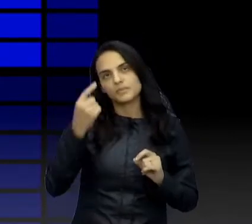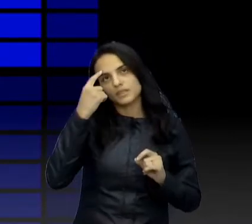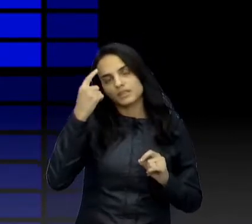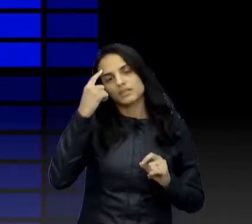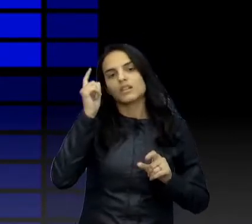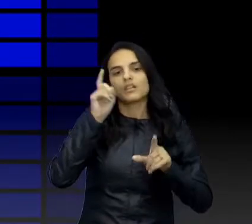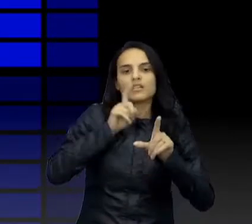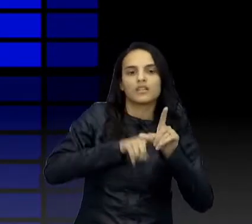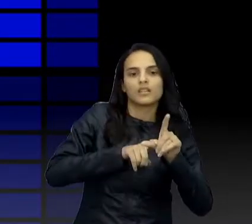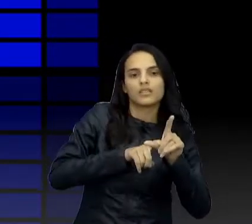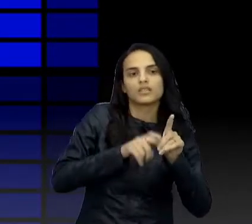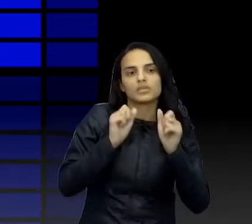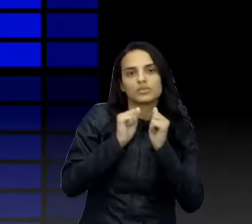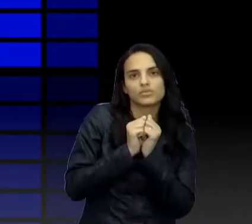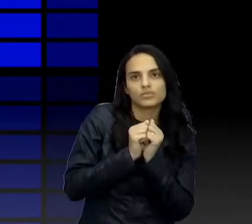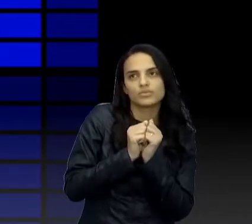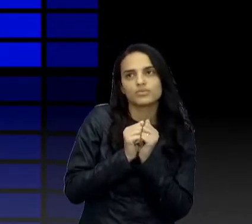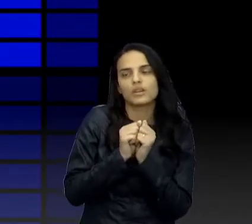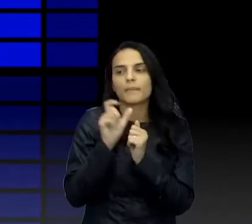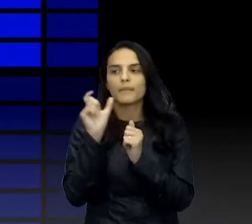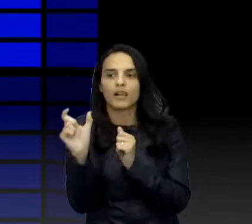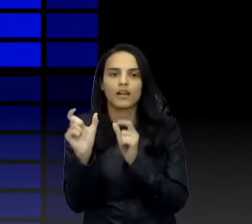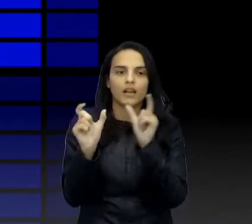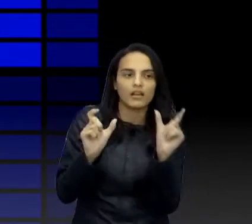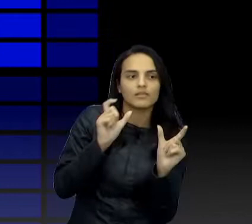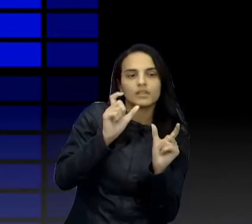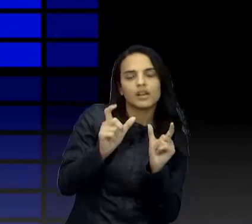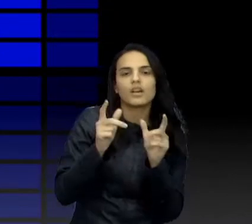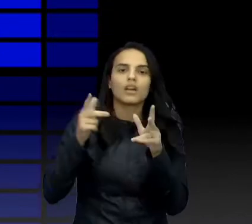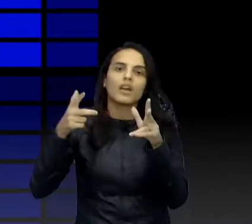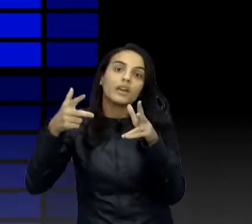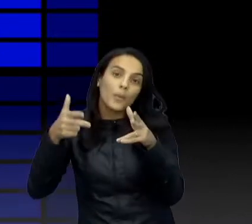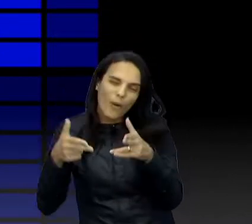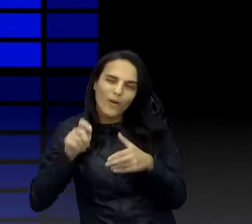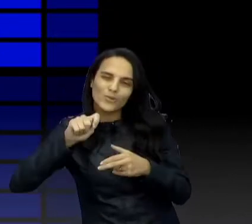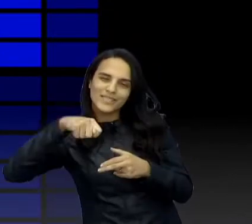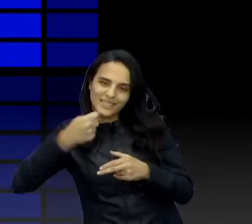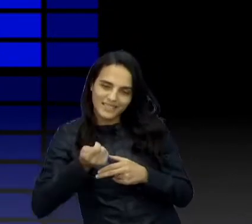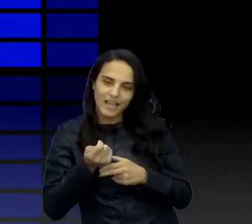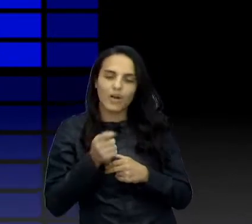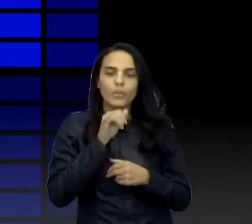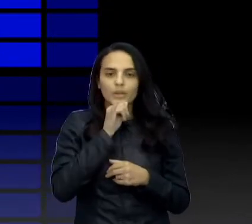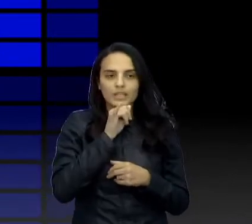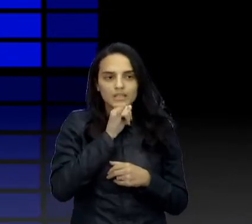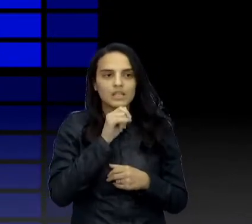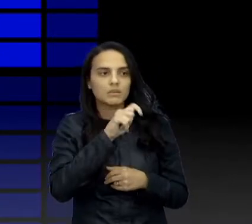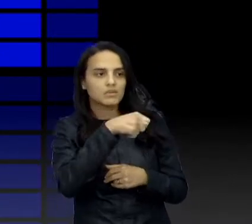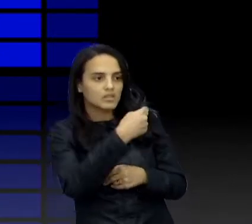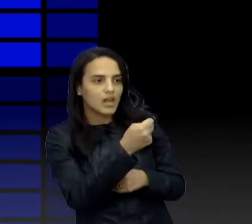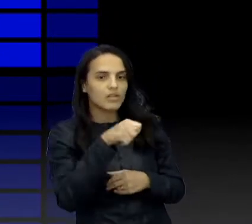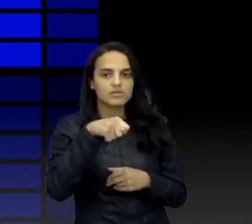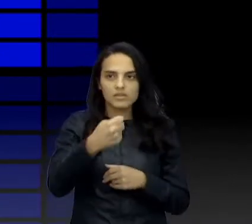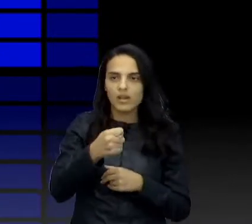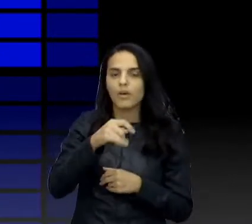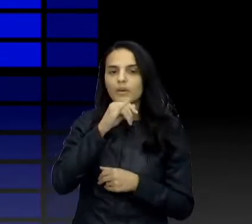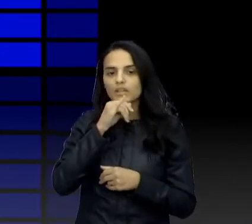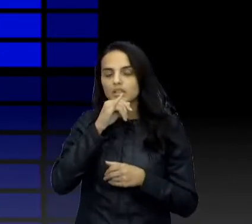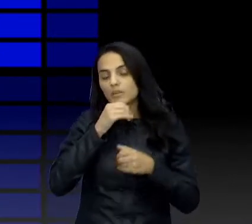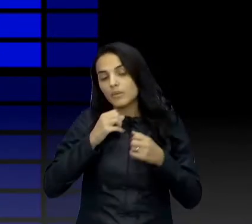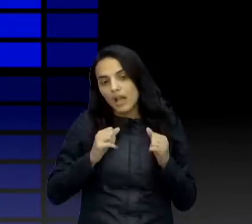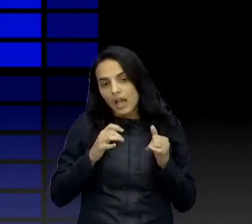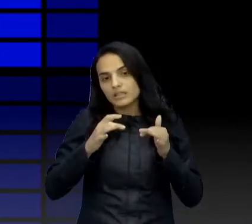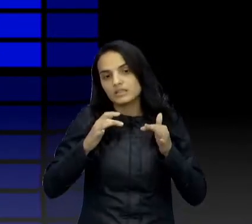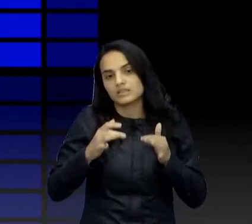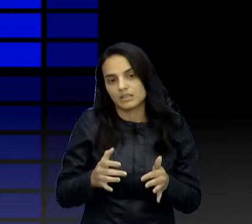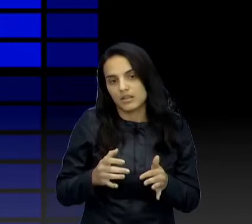juntas, formam palavras, e elas são símbolos, né, são signos que vão dizendo algo. A intencionalidade, aquilo